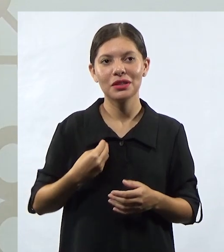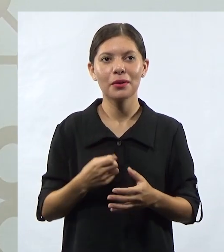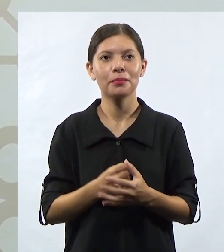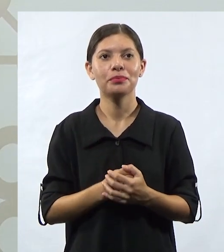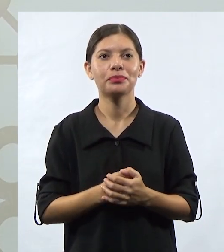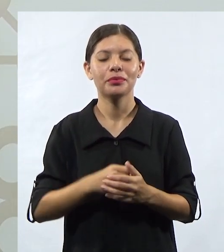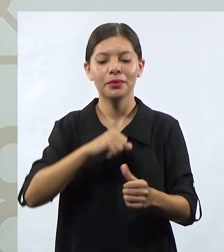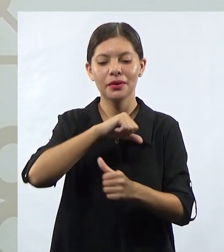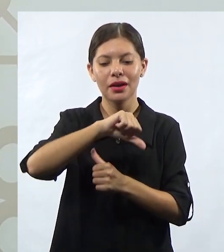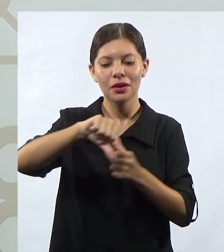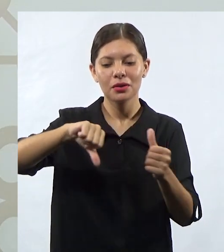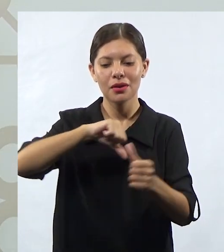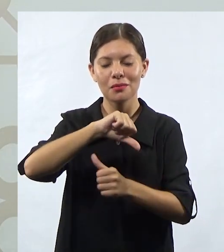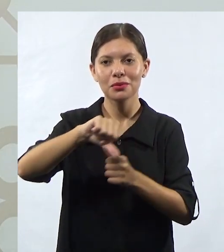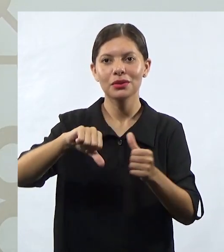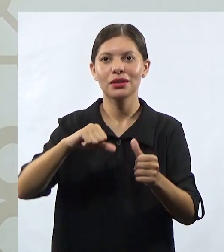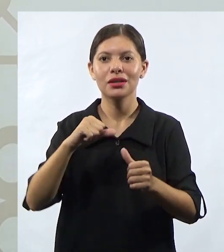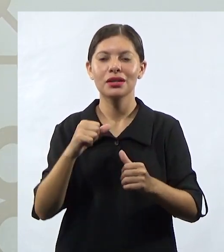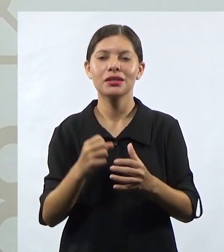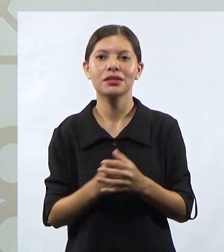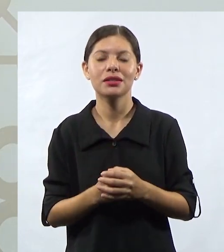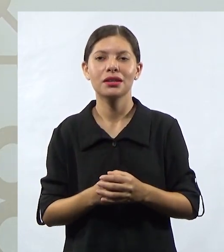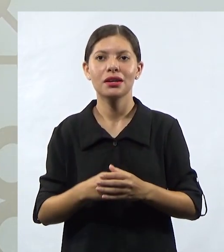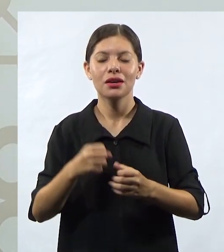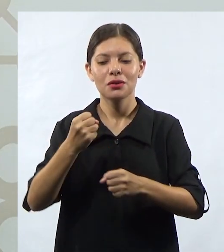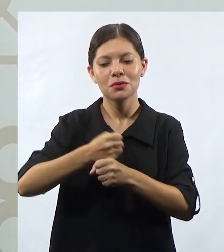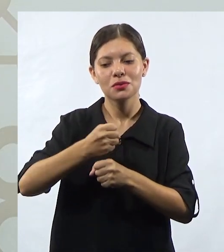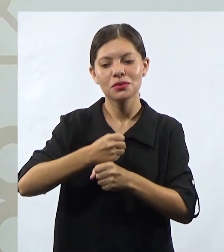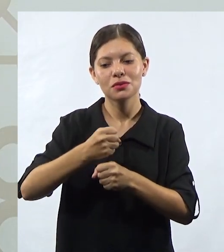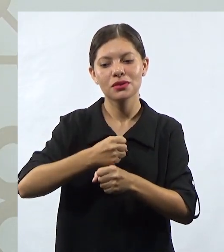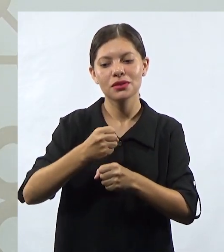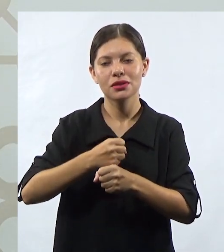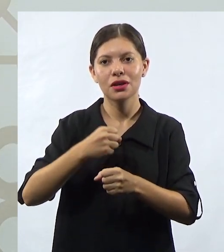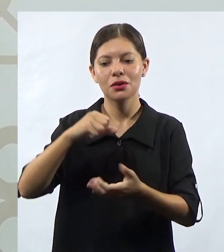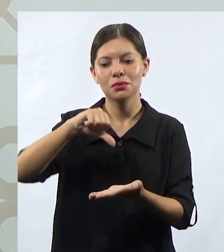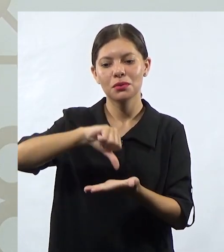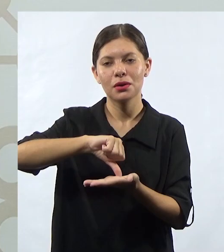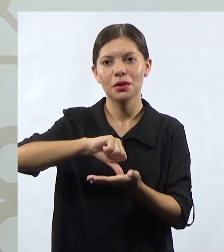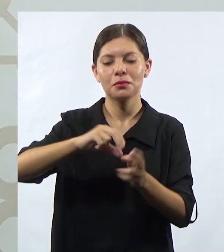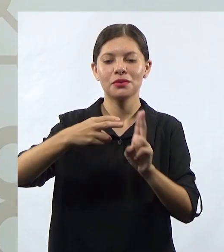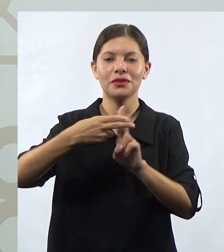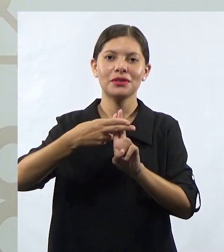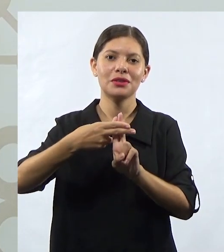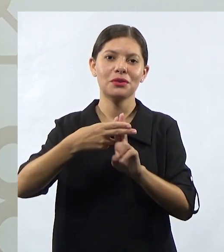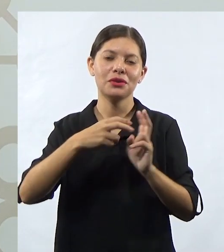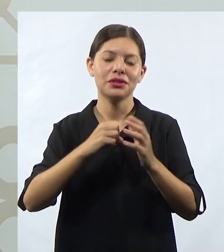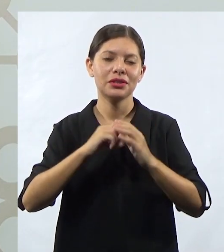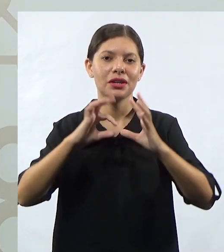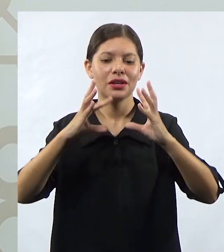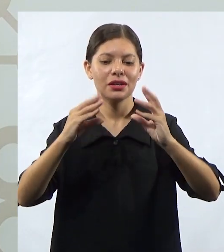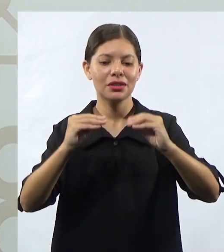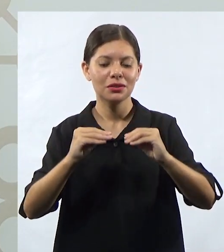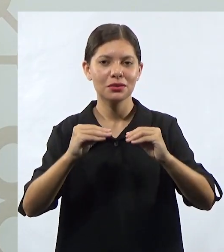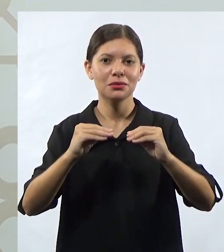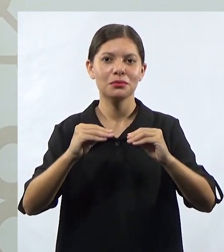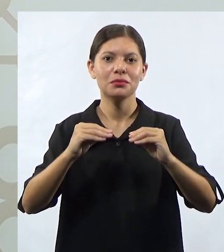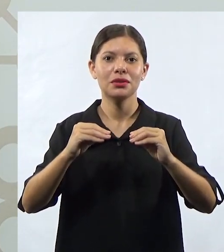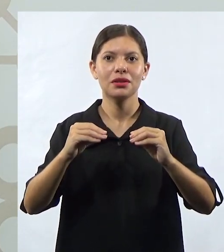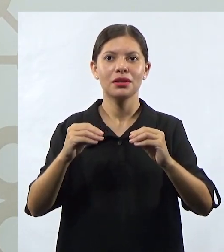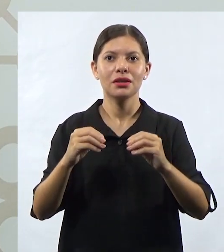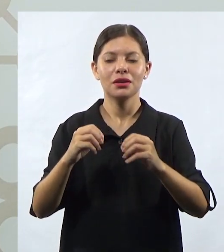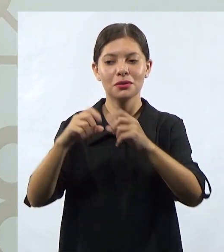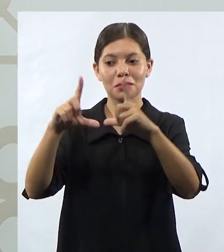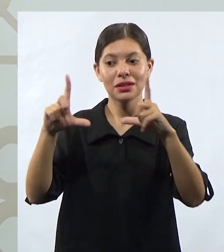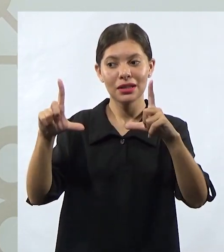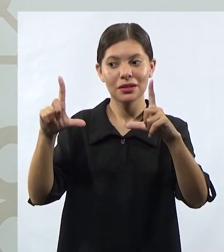Porto Velho, Zona Norte. Então, você resume isso em uma tela, né? Porque a linha do tempo, geralmente,